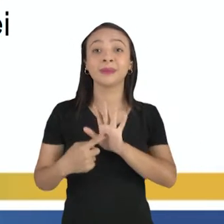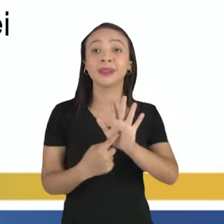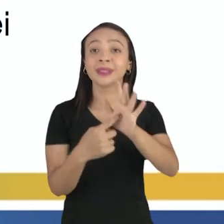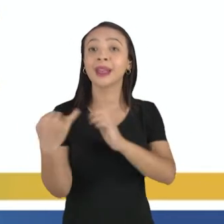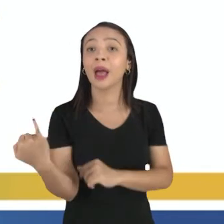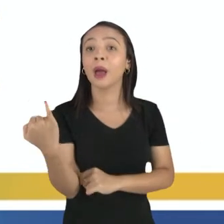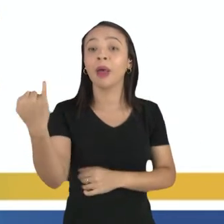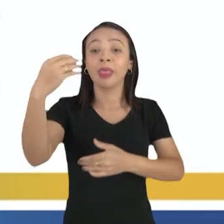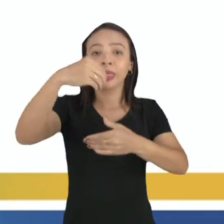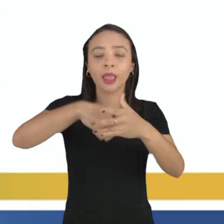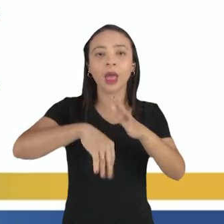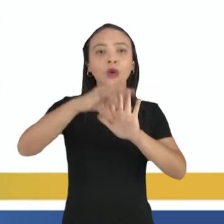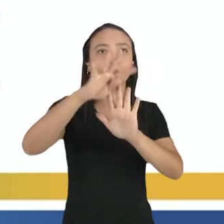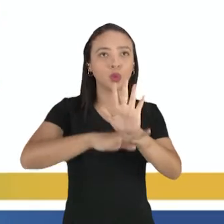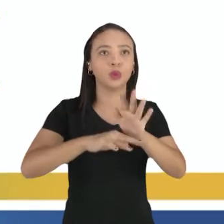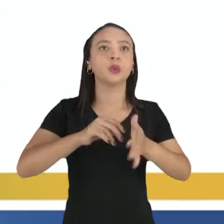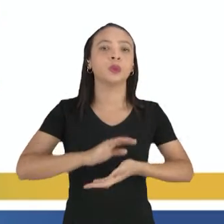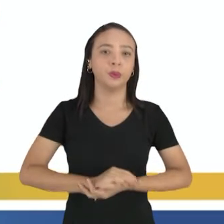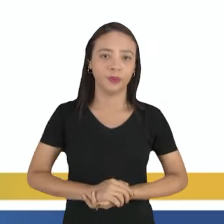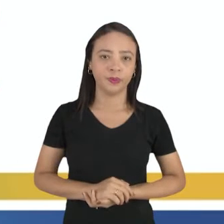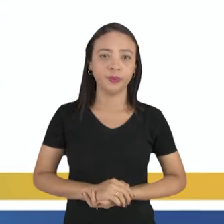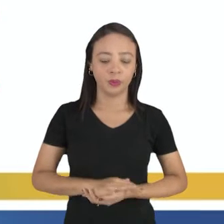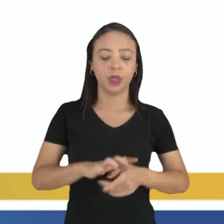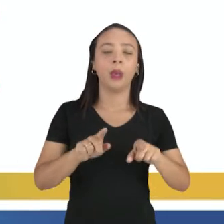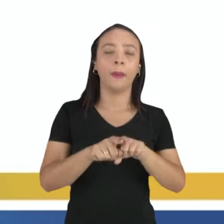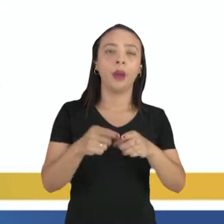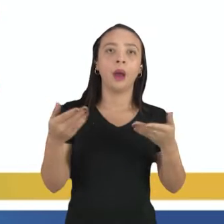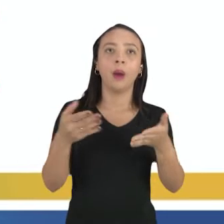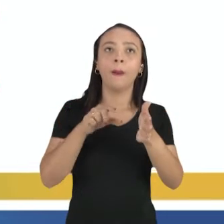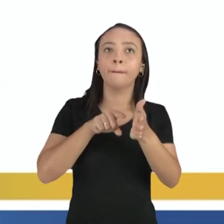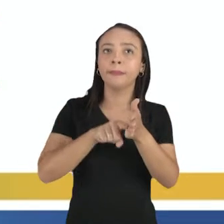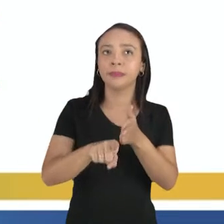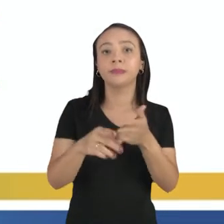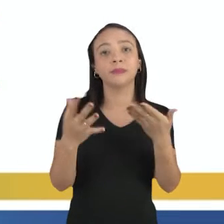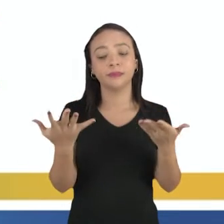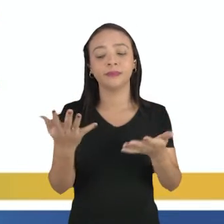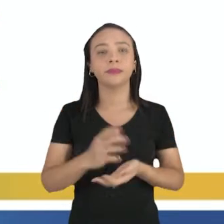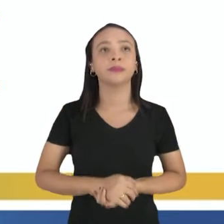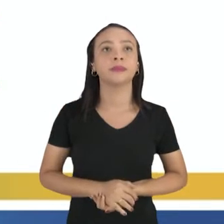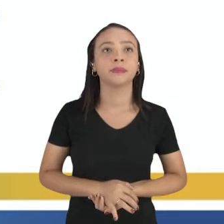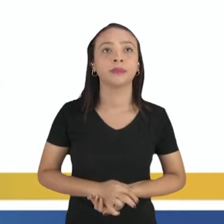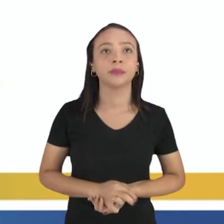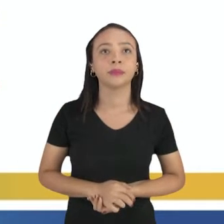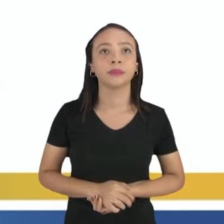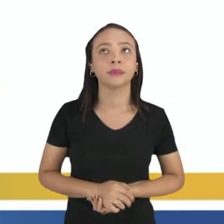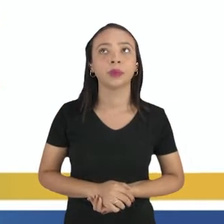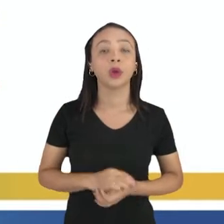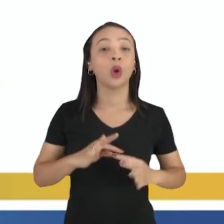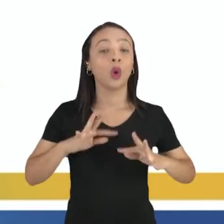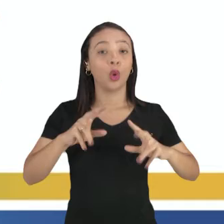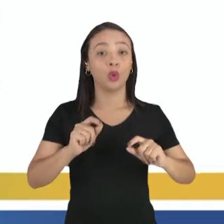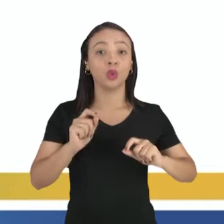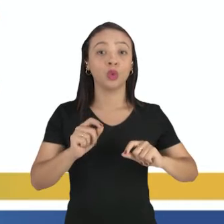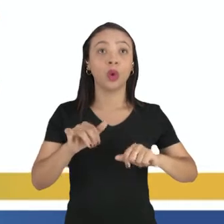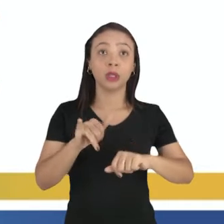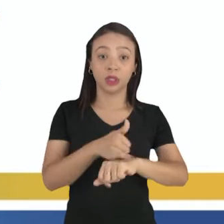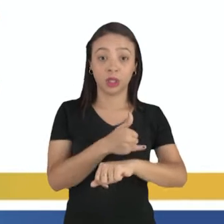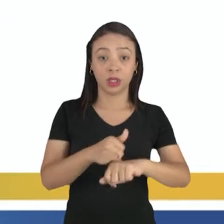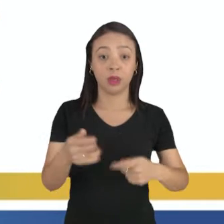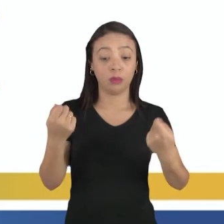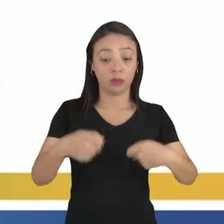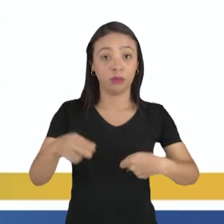importância dentro desse texto. E aí a pergunta é aquela, né? Entre os recursos usados,